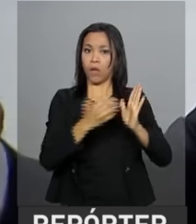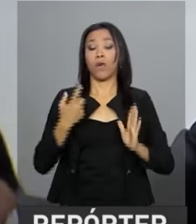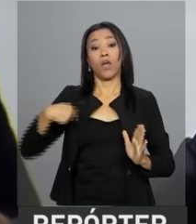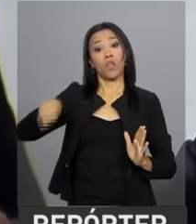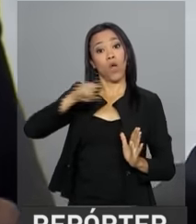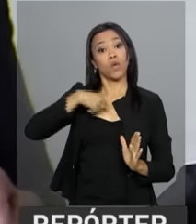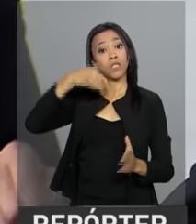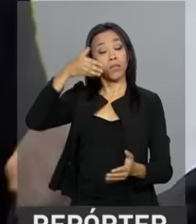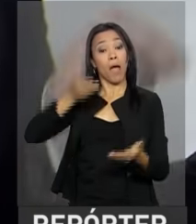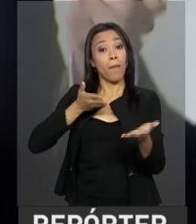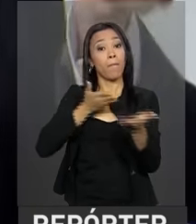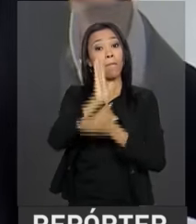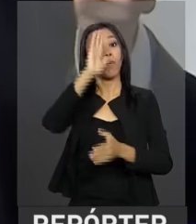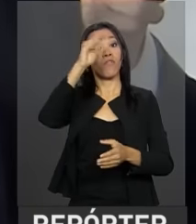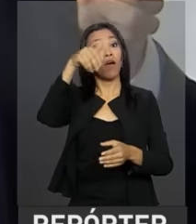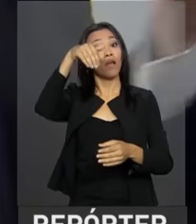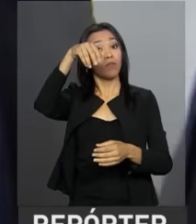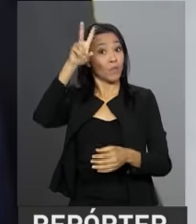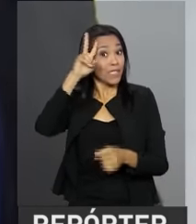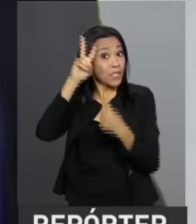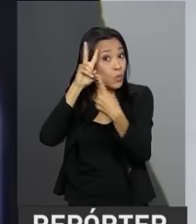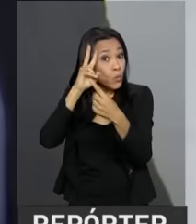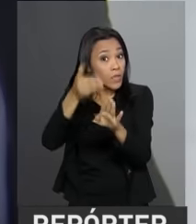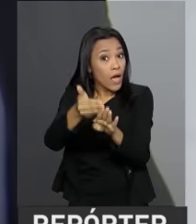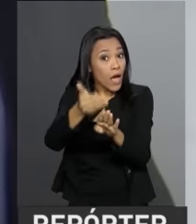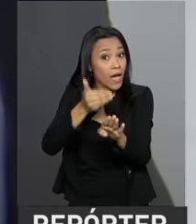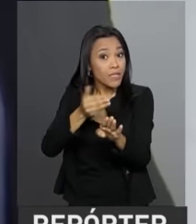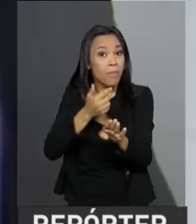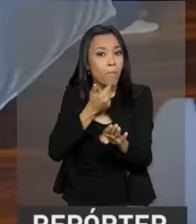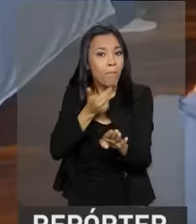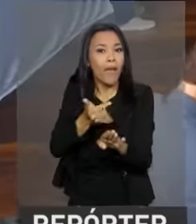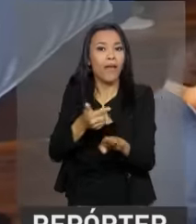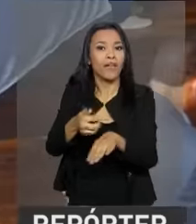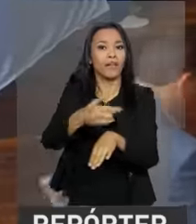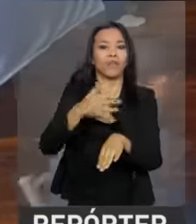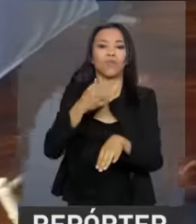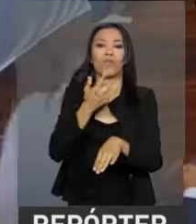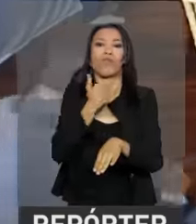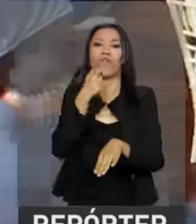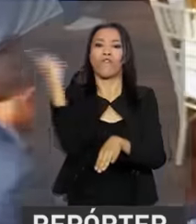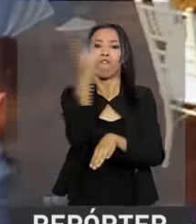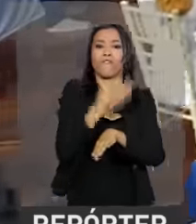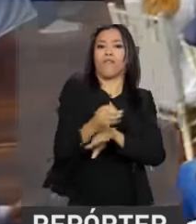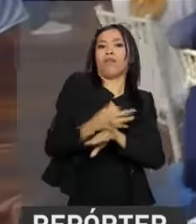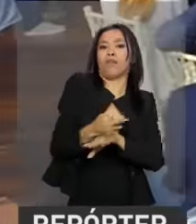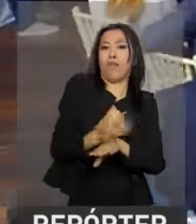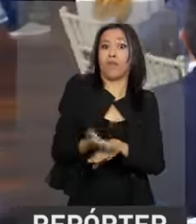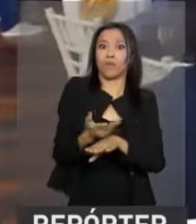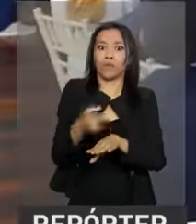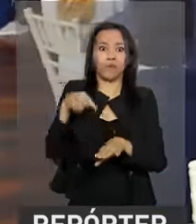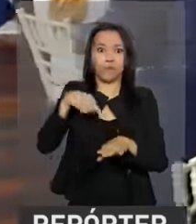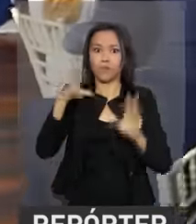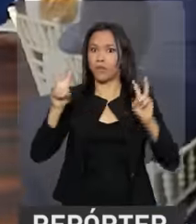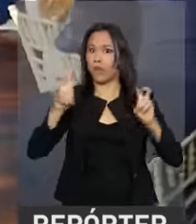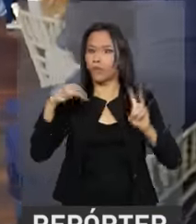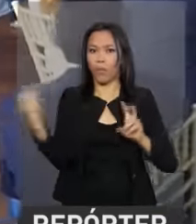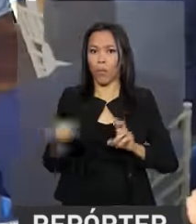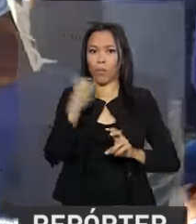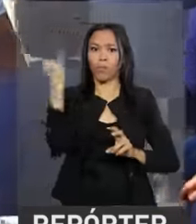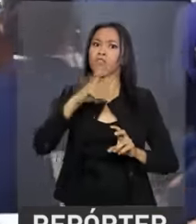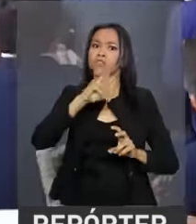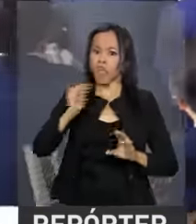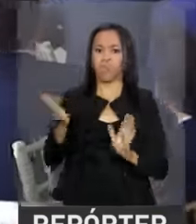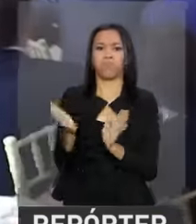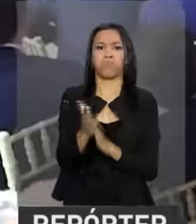uma segunda-feira Ant véspera do feriado uma matéria de tamanha relevância tamanha importância vai ganhar o